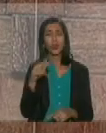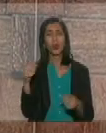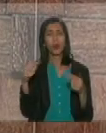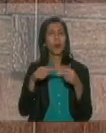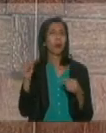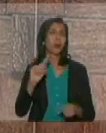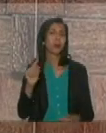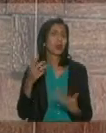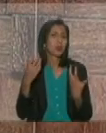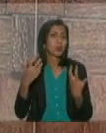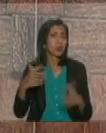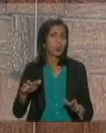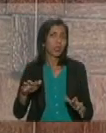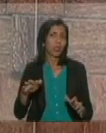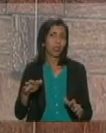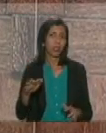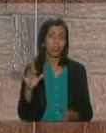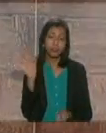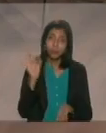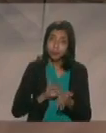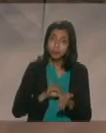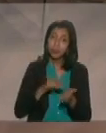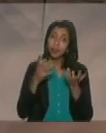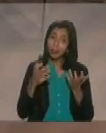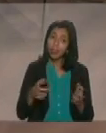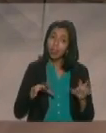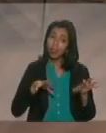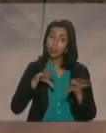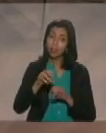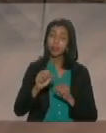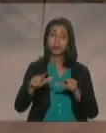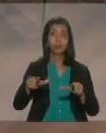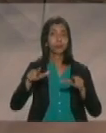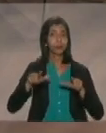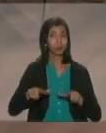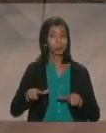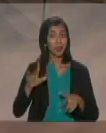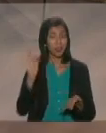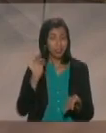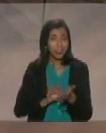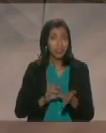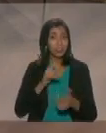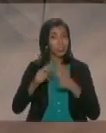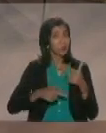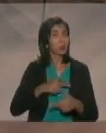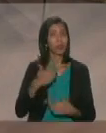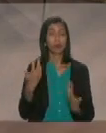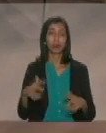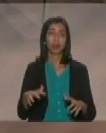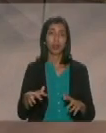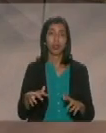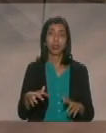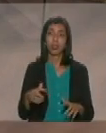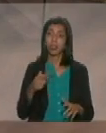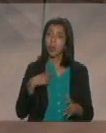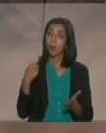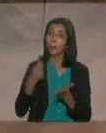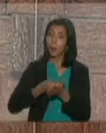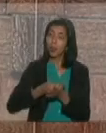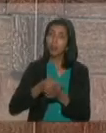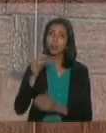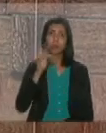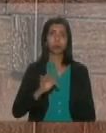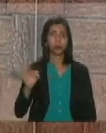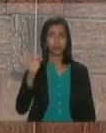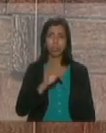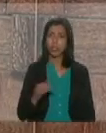não é pra você. Você não quer isso. Você teria, na verdade, o diploma, sim, mas isso não ia mudar em nada. Eu falei, mas isso aí não quer... Eu tô pagando a